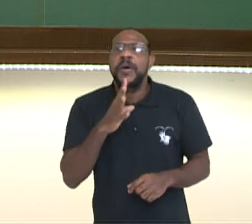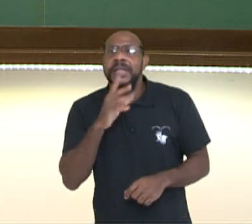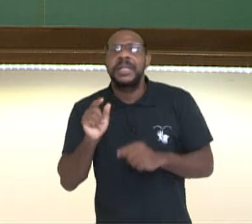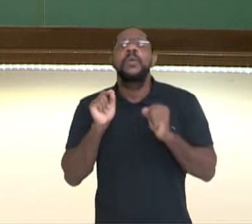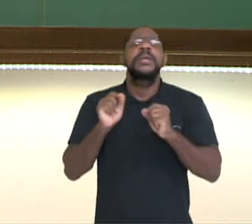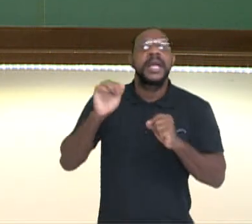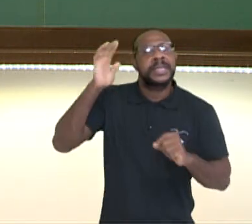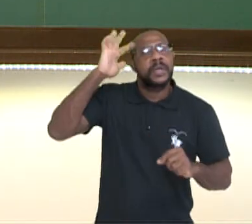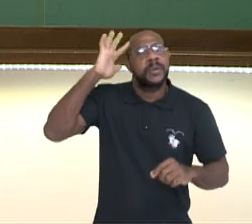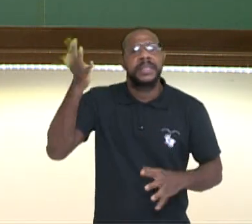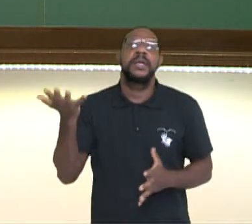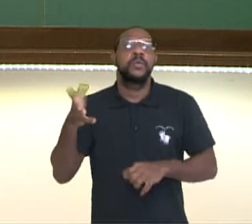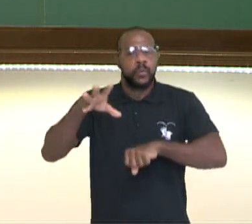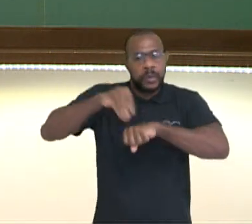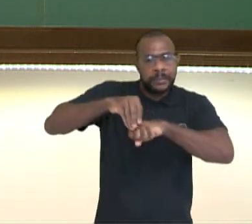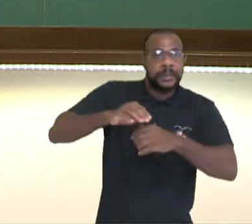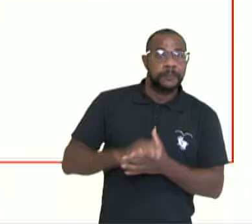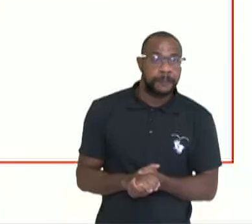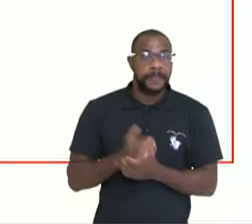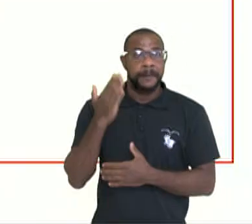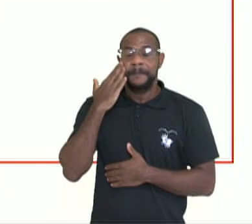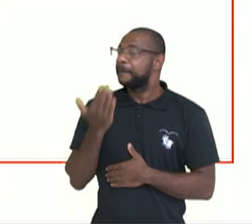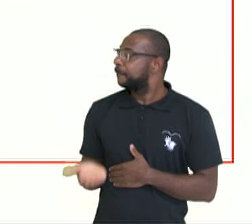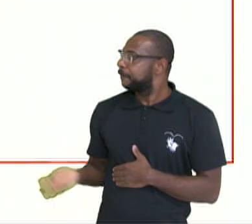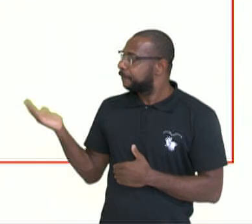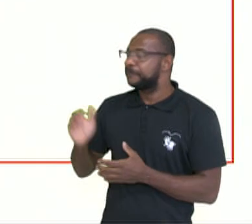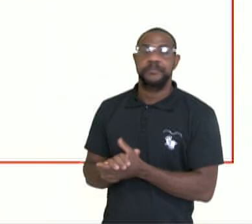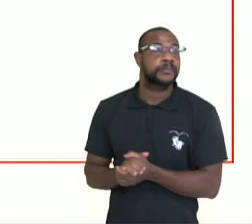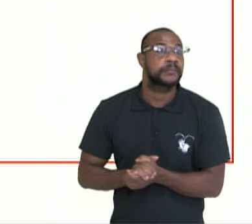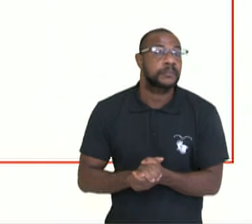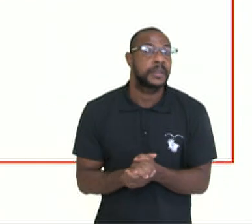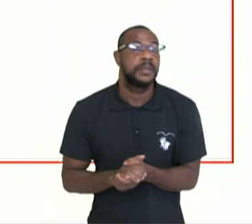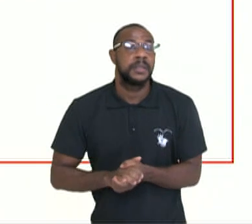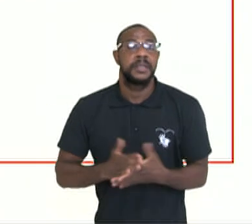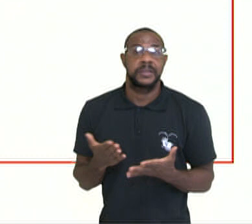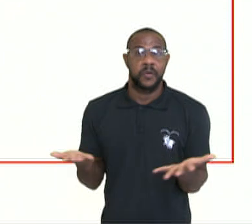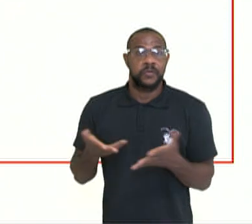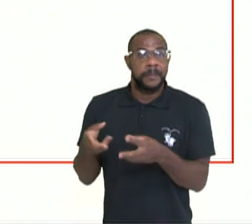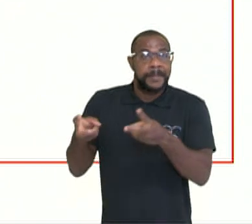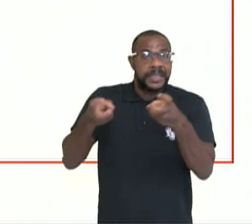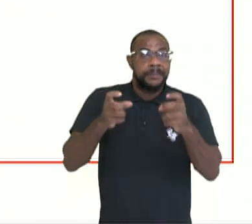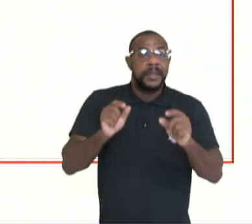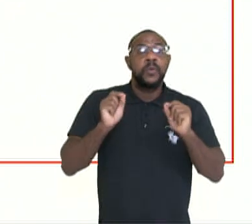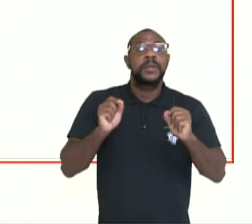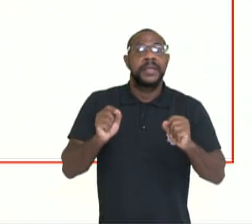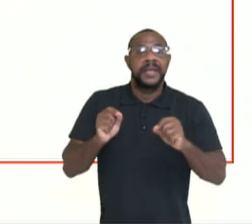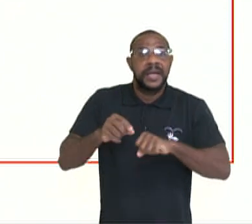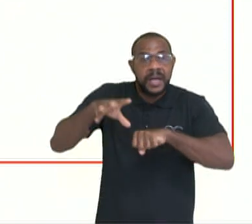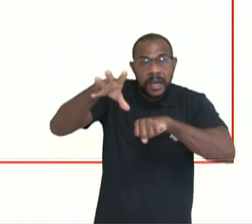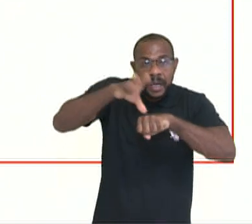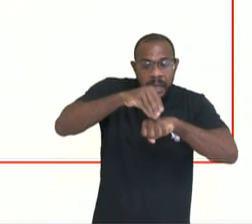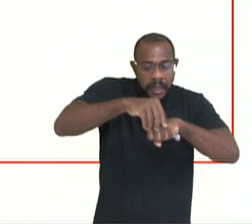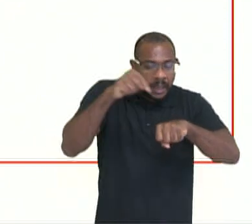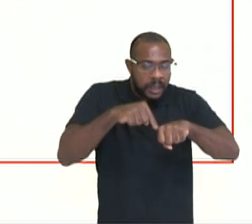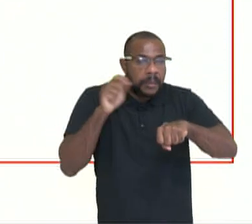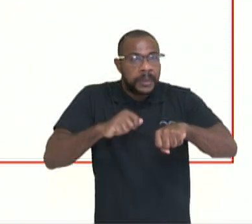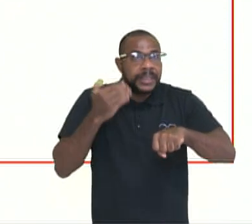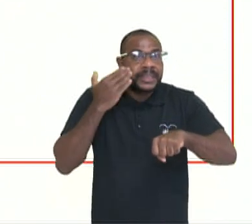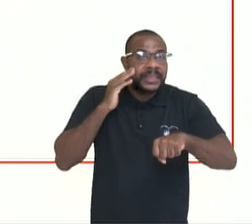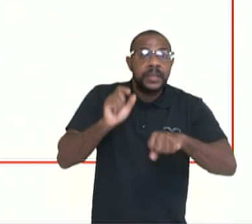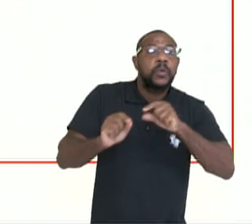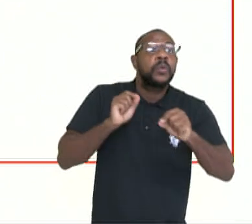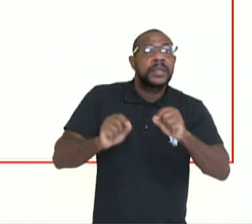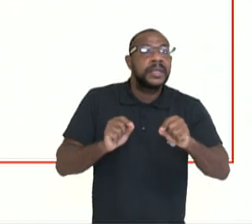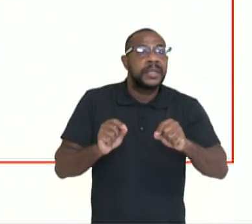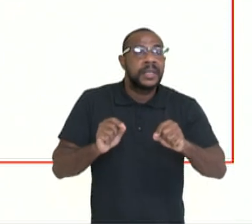começar a apresentar aqui para vocês. Então, a primeira coisa que a gente pode perceber nesse momento é que conhecimento pode ser entendido como o ato